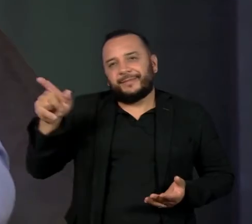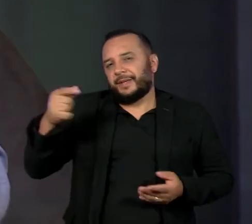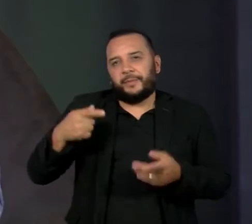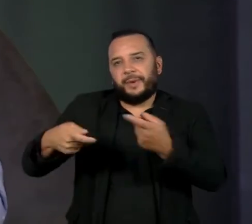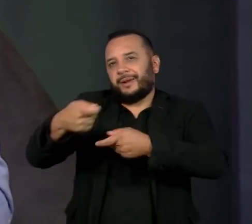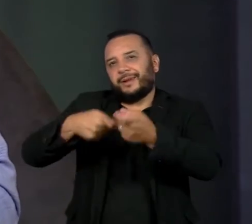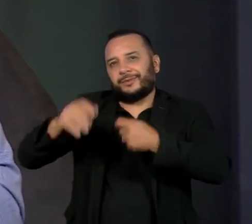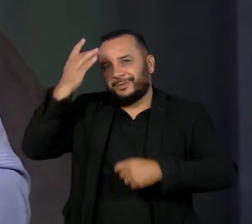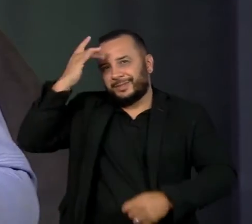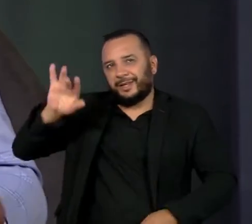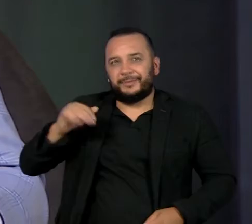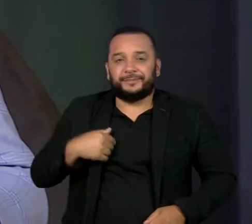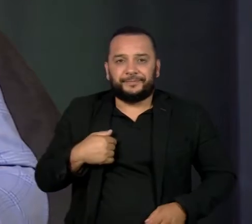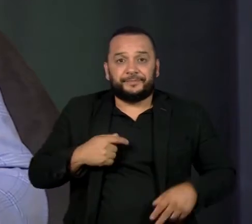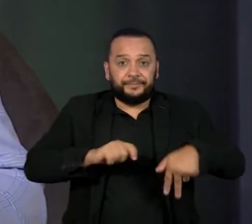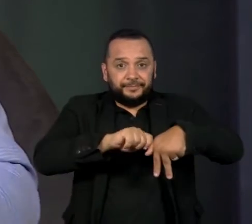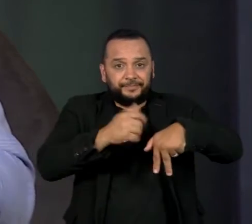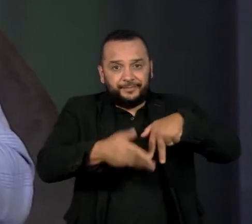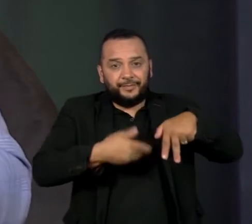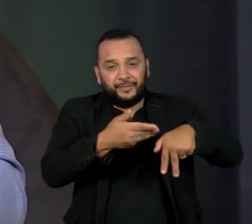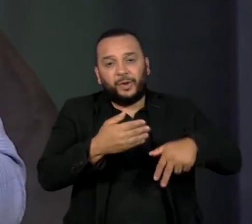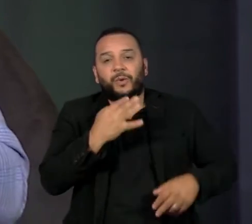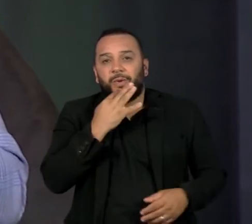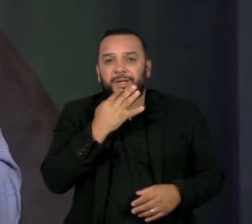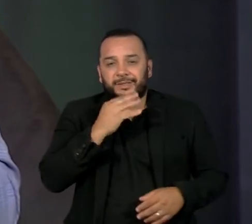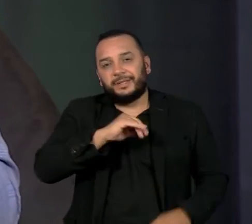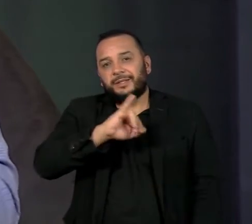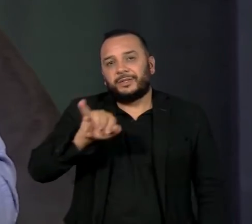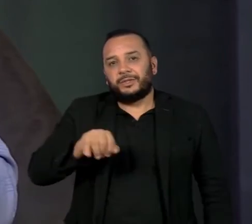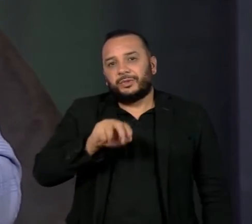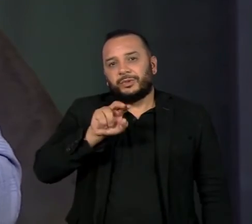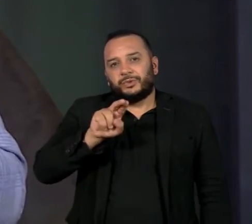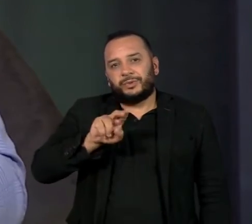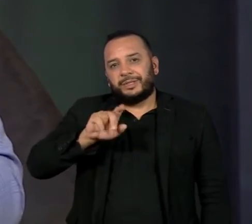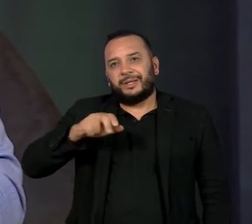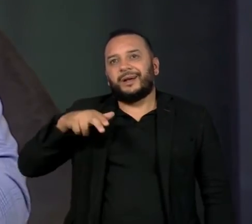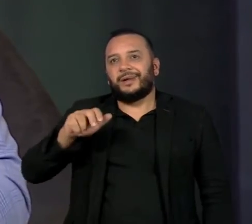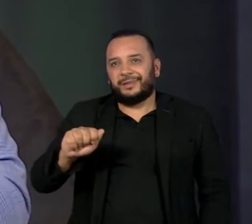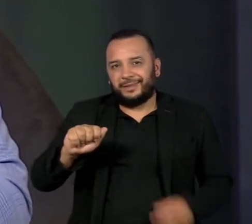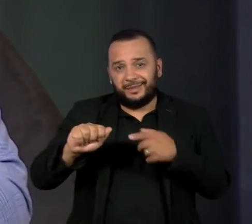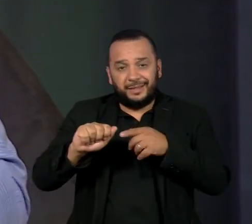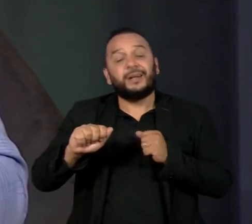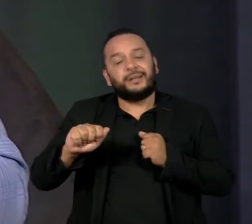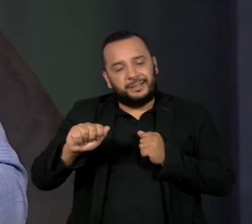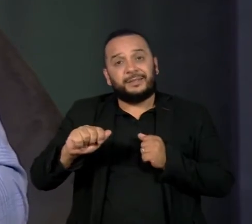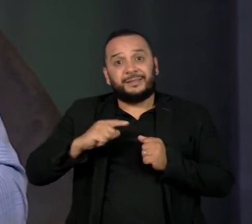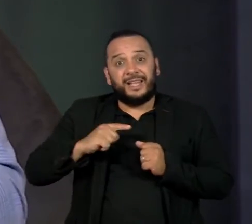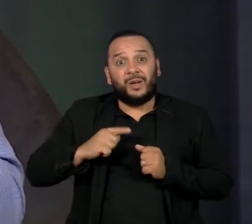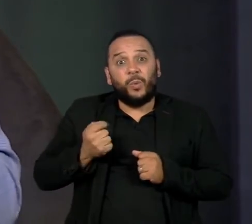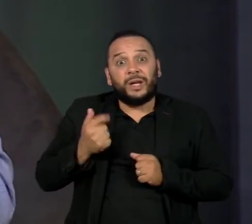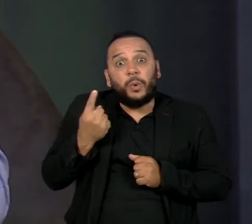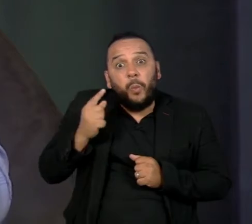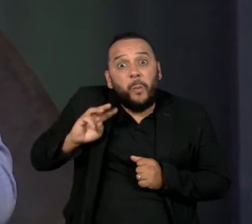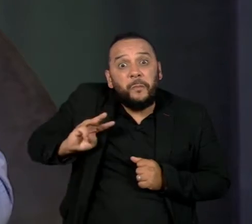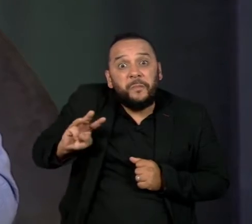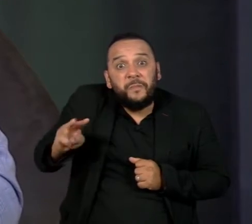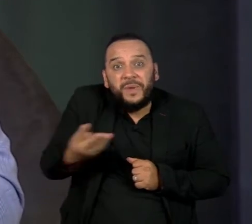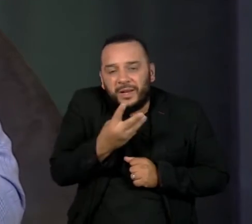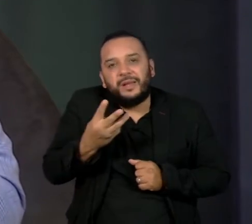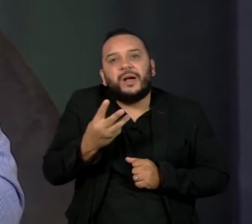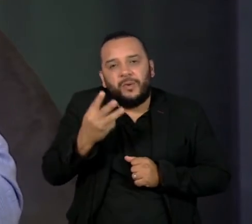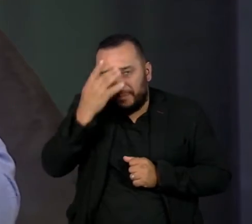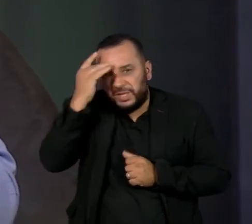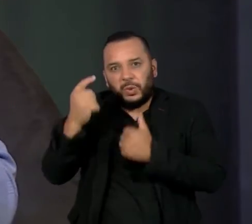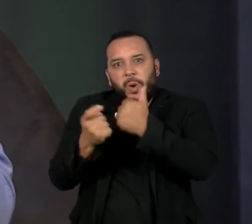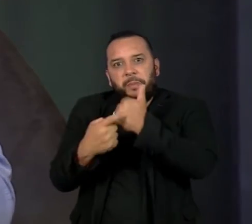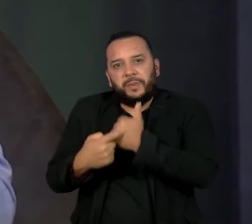Olha, os Negros em Foco foi conhecer a influencer Juliana Luzier. Com quase 1 milhão de seguidores, a carioca usa o seu bom humor para